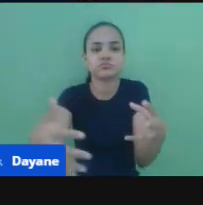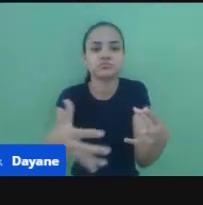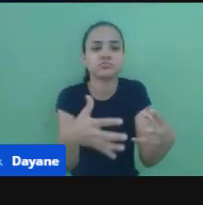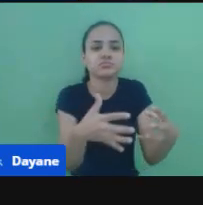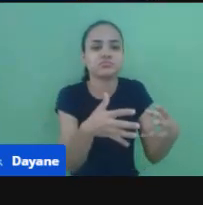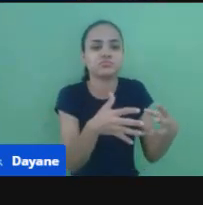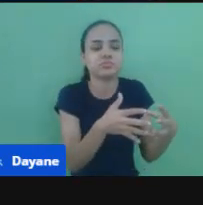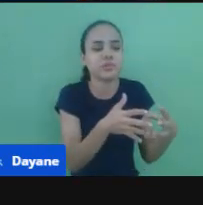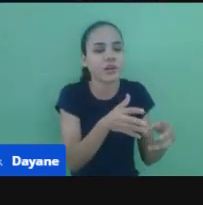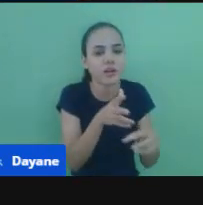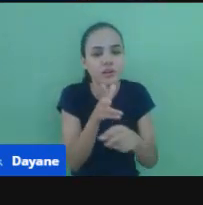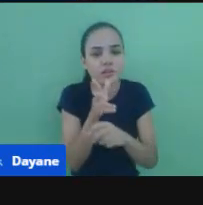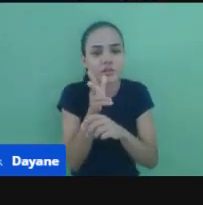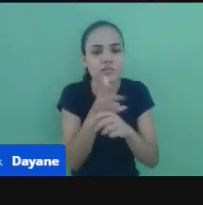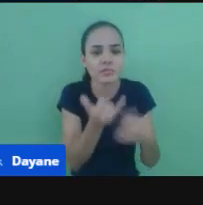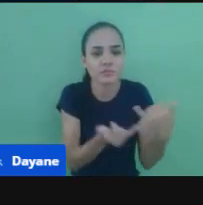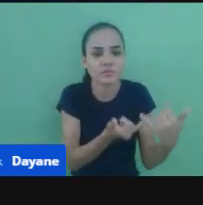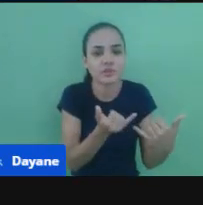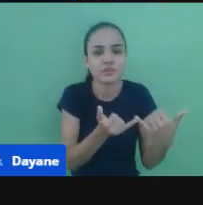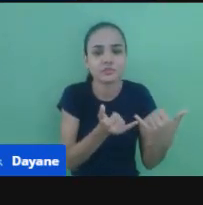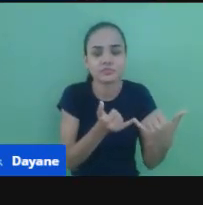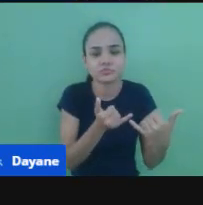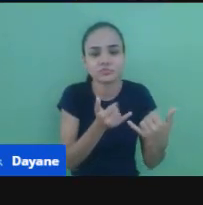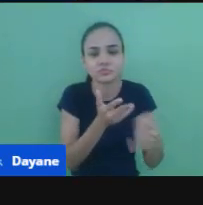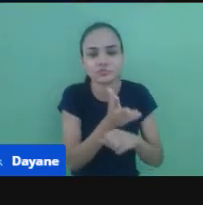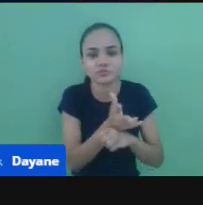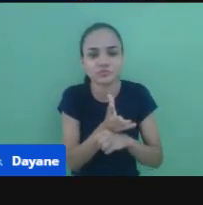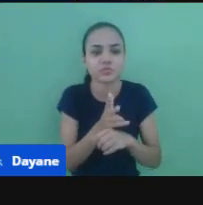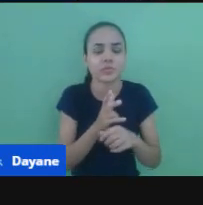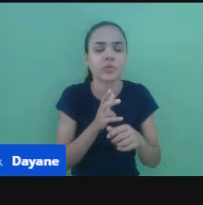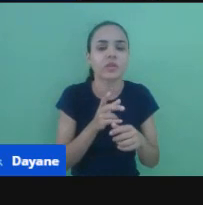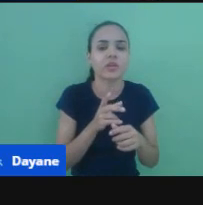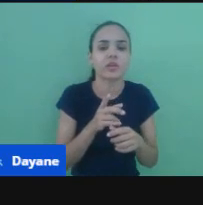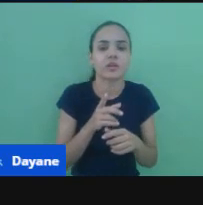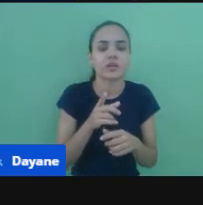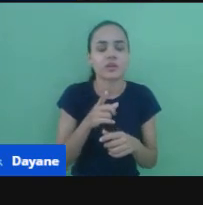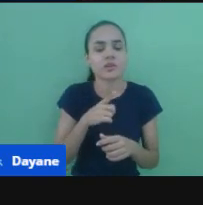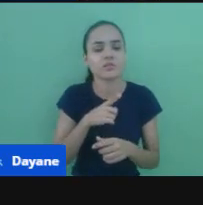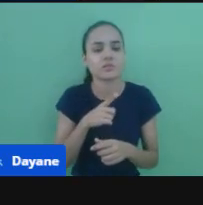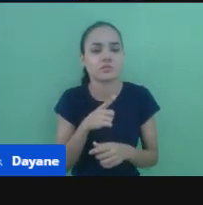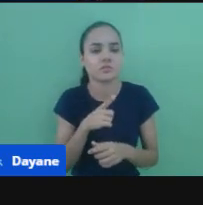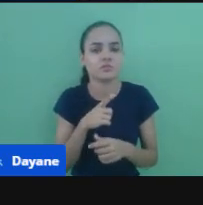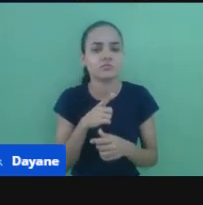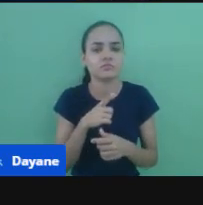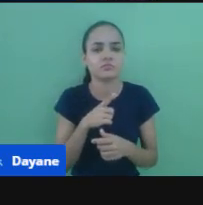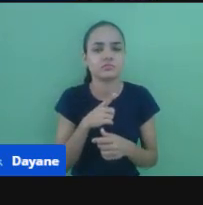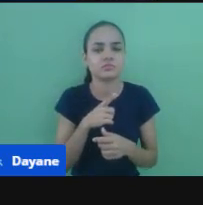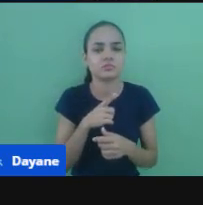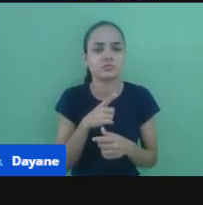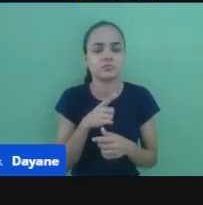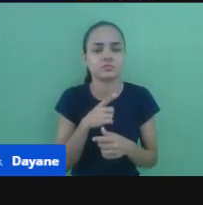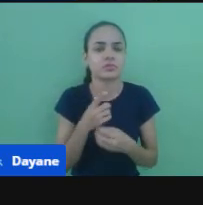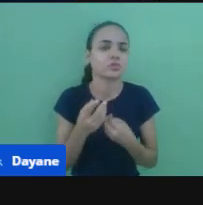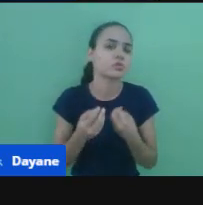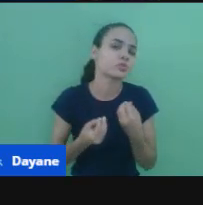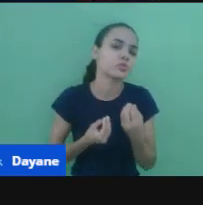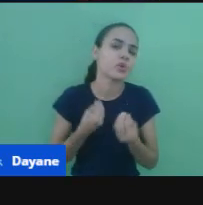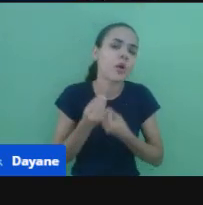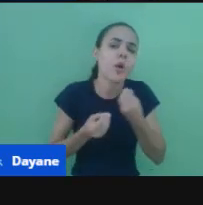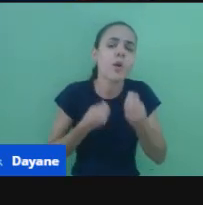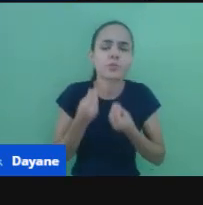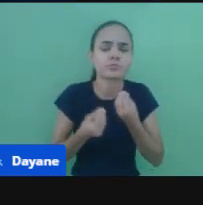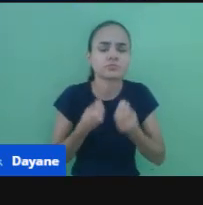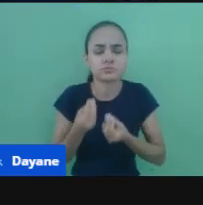as crianças e mostrar as relações dela, quem conhece, quem não conhece, como que vai ser a relação delas com